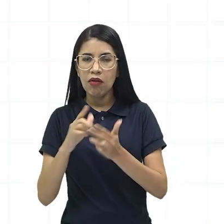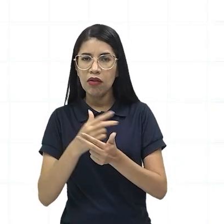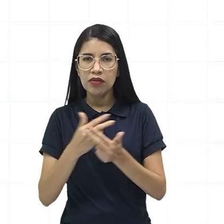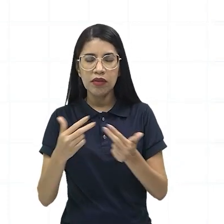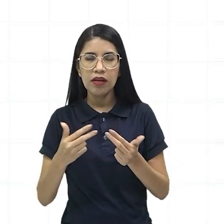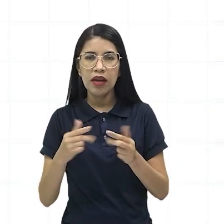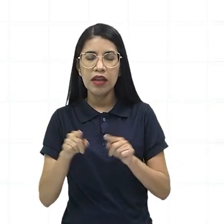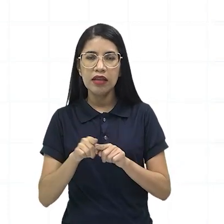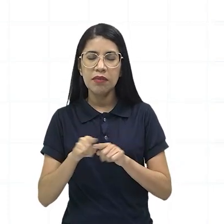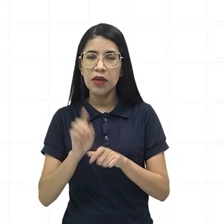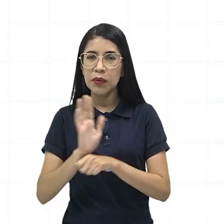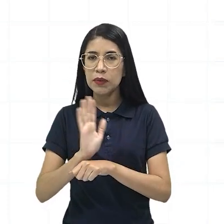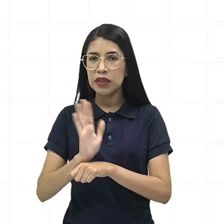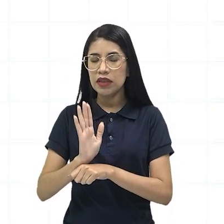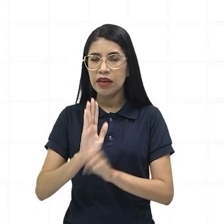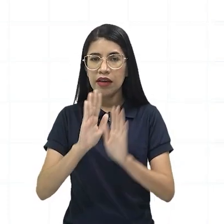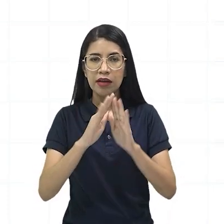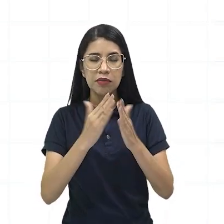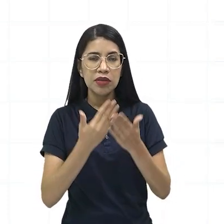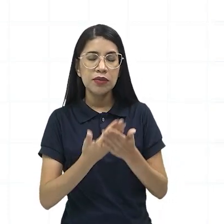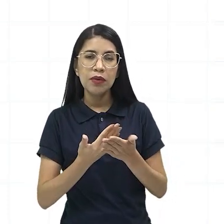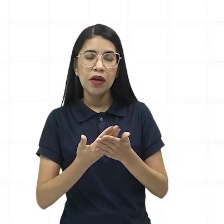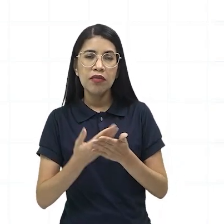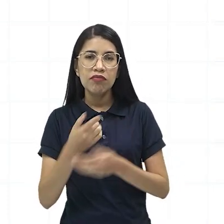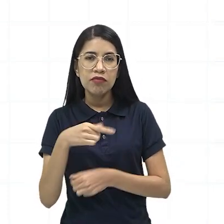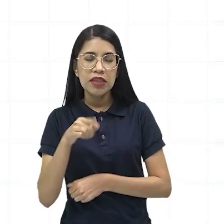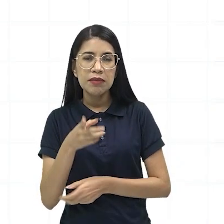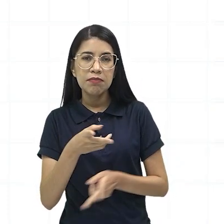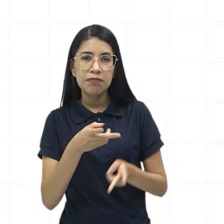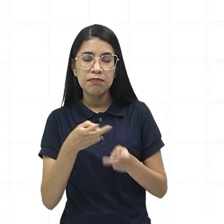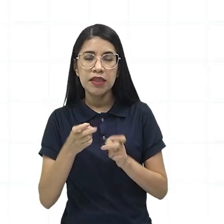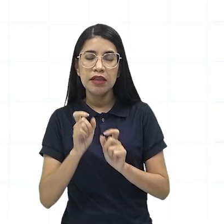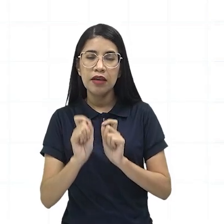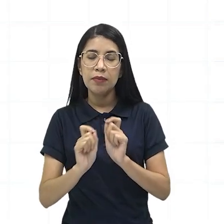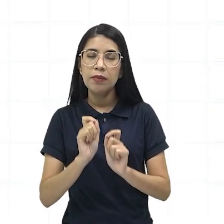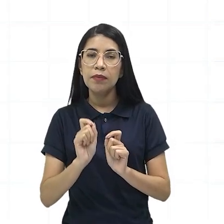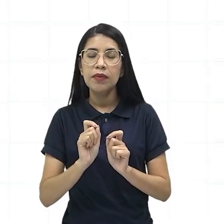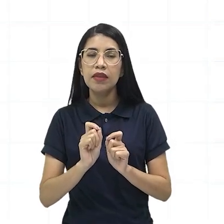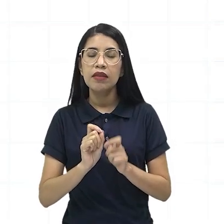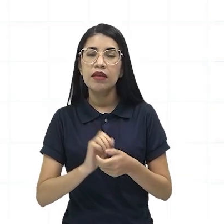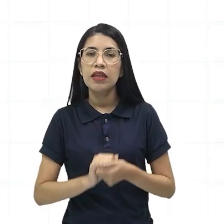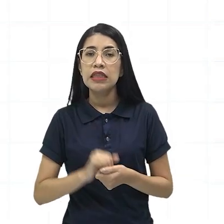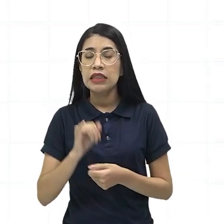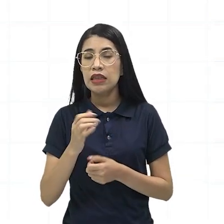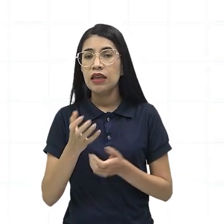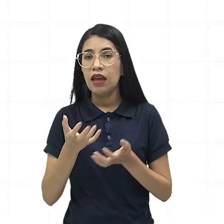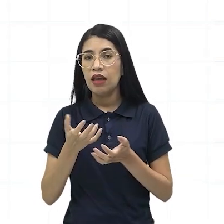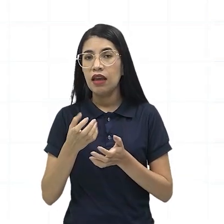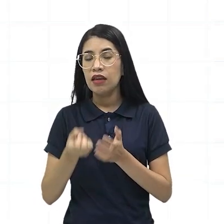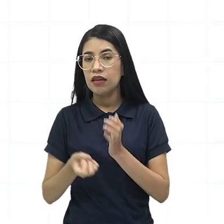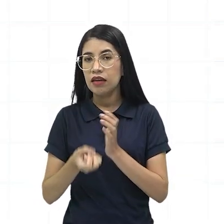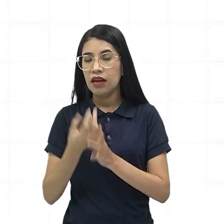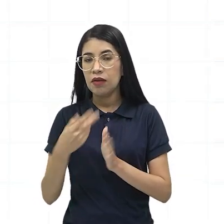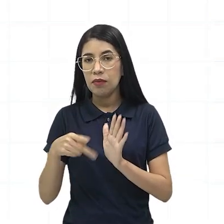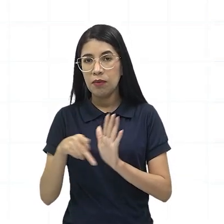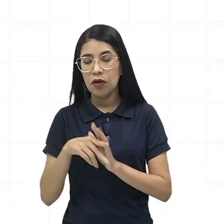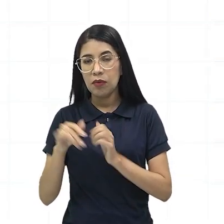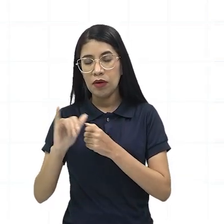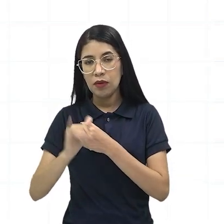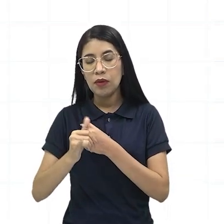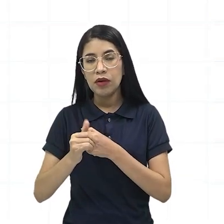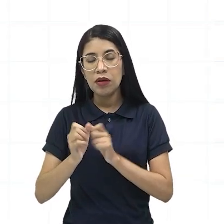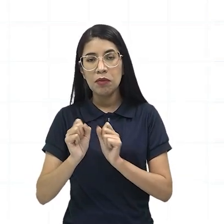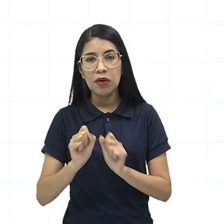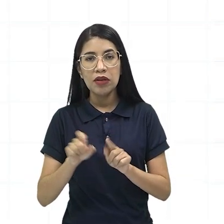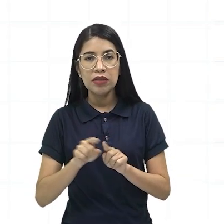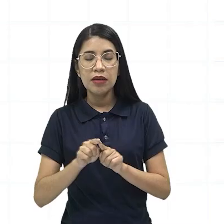cinema, escolas, tudo aquilo em que você observou. Se você, de repente, quer escrever uma crônica, você observou algum fato engraçado e você